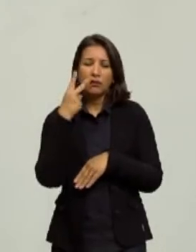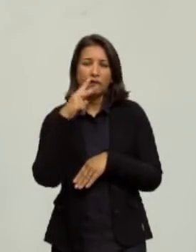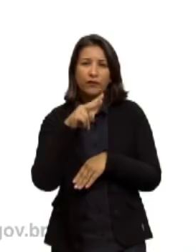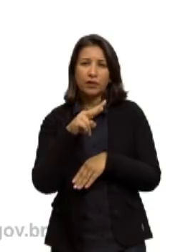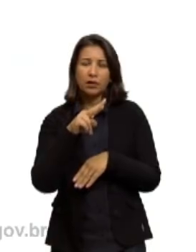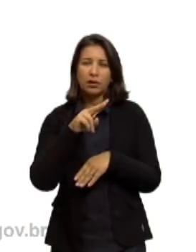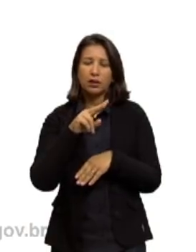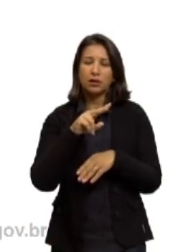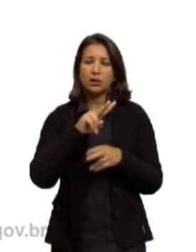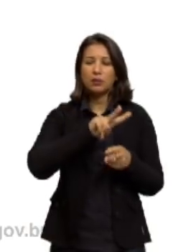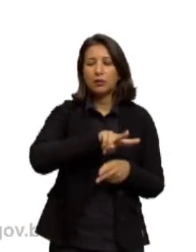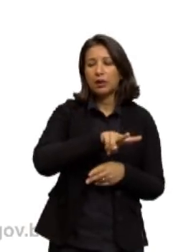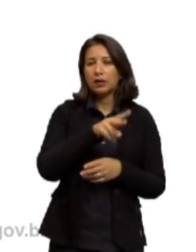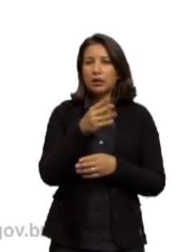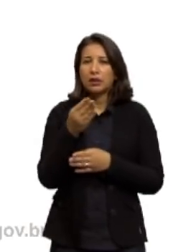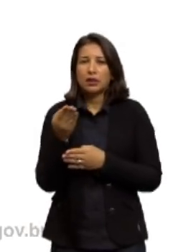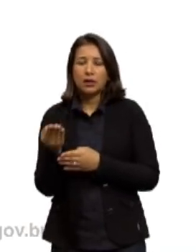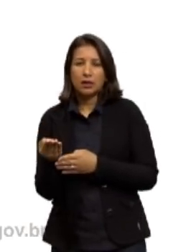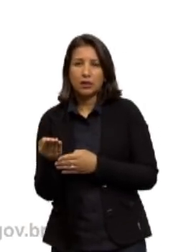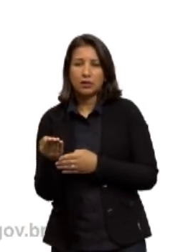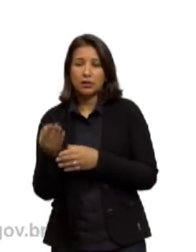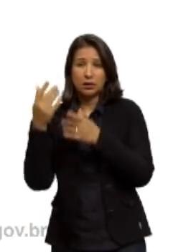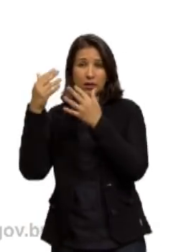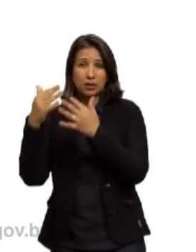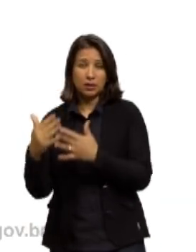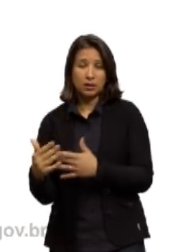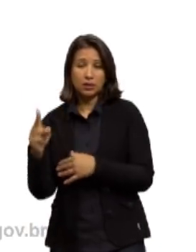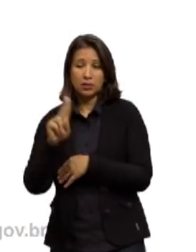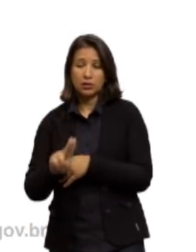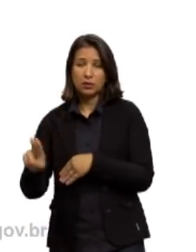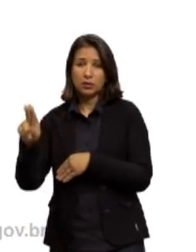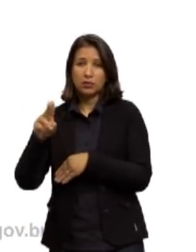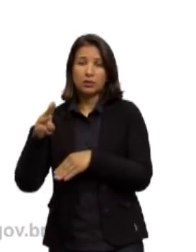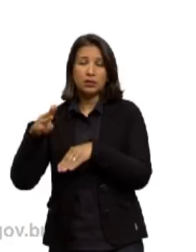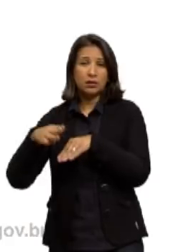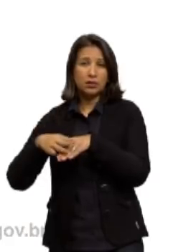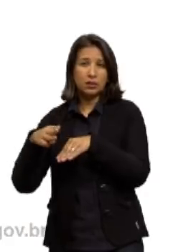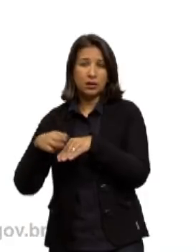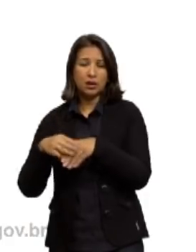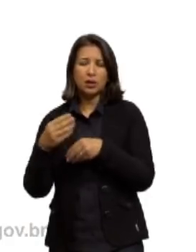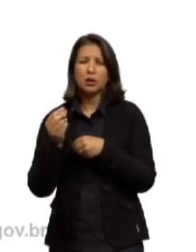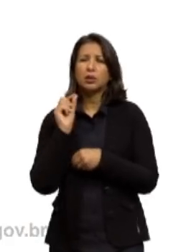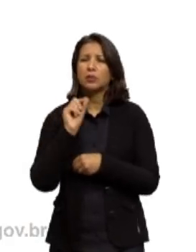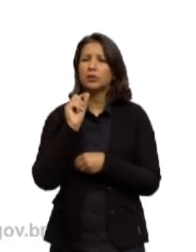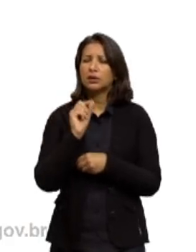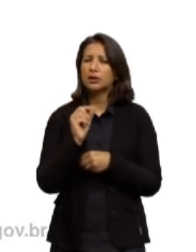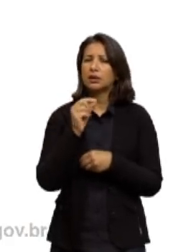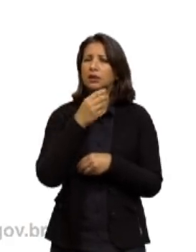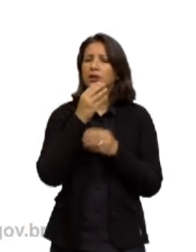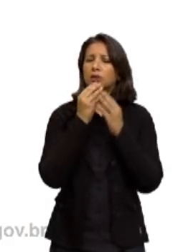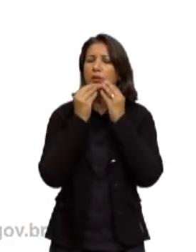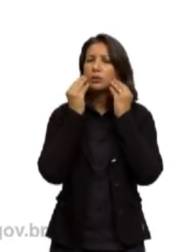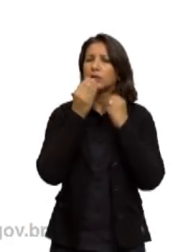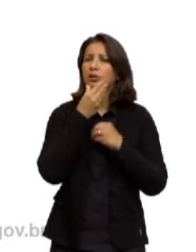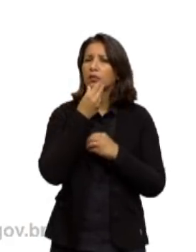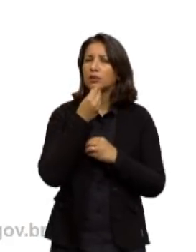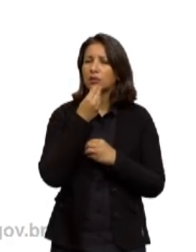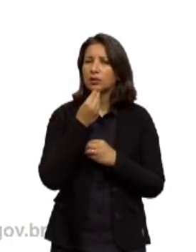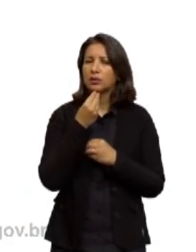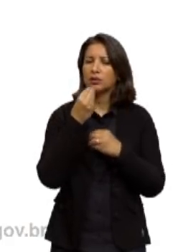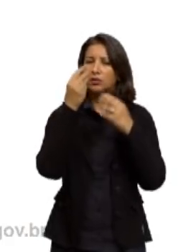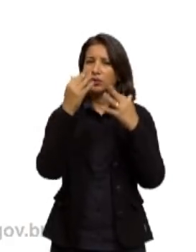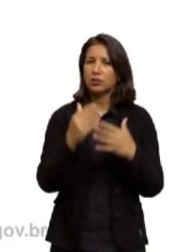transfere aquela escrita daquele teorema para o modelo matemático e veja o que que ele quis dizer o quê que o tales realmente